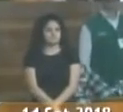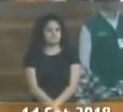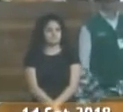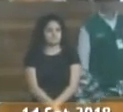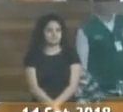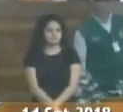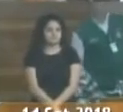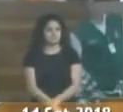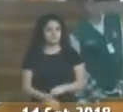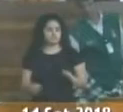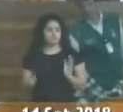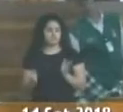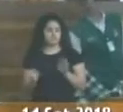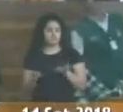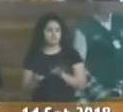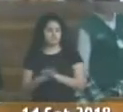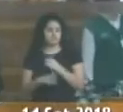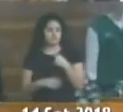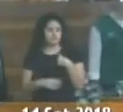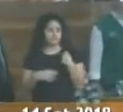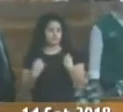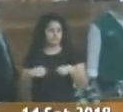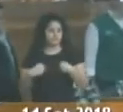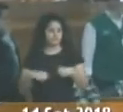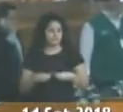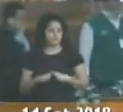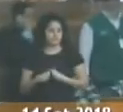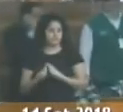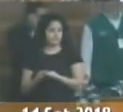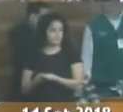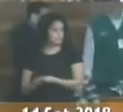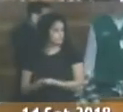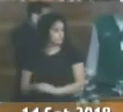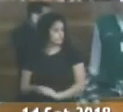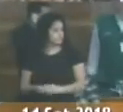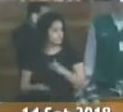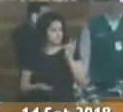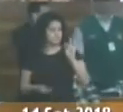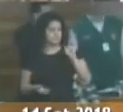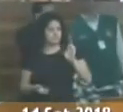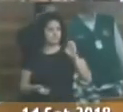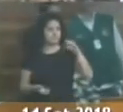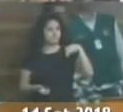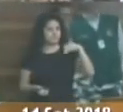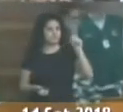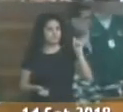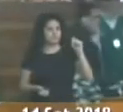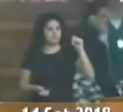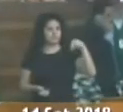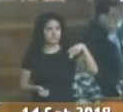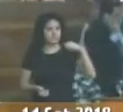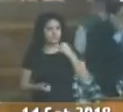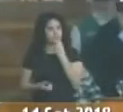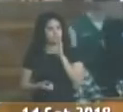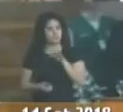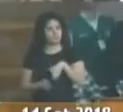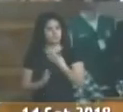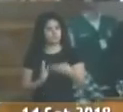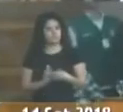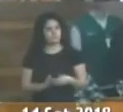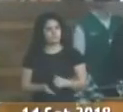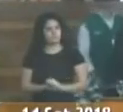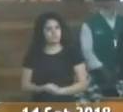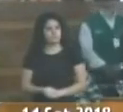Estamos chegando ao final aqui, eu preciso entregar o plenário. Tarde. Senhor Fernando. Boa tarde, deputado. Boa tarde a todos.